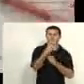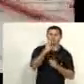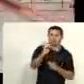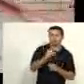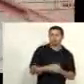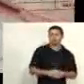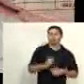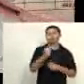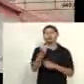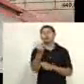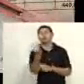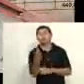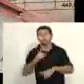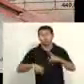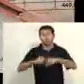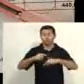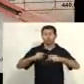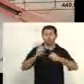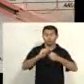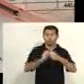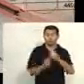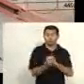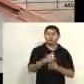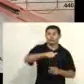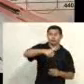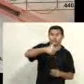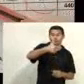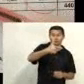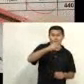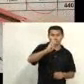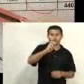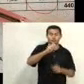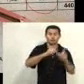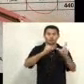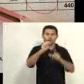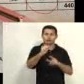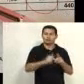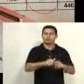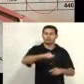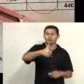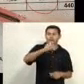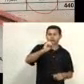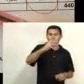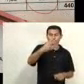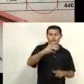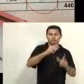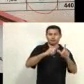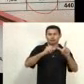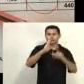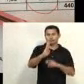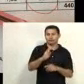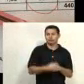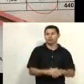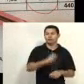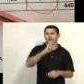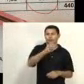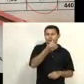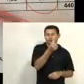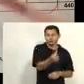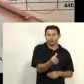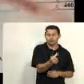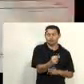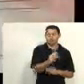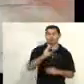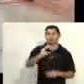A quantidade que esses produtos eram produzidos, 125 para o A, 103 para o B e 56 para o